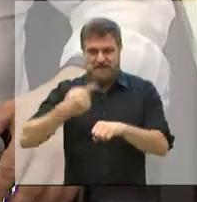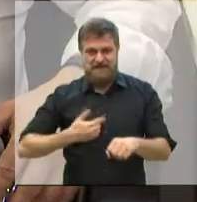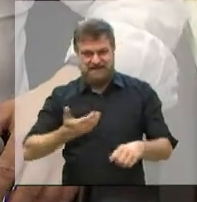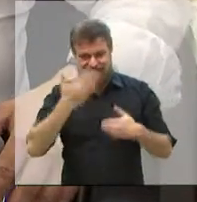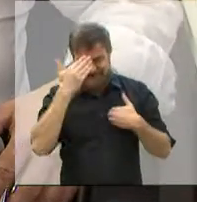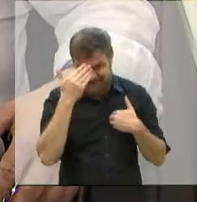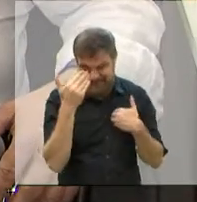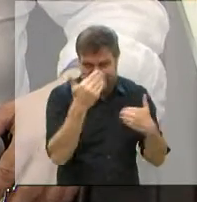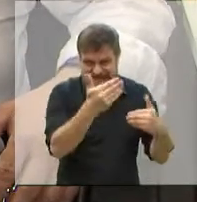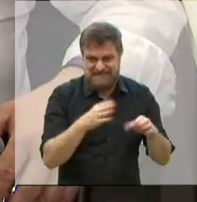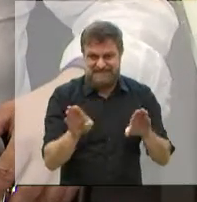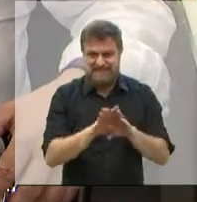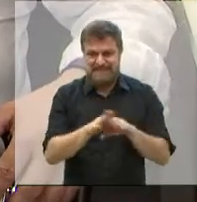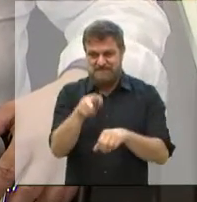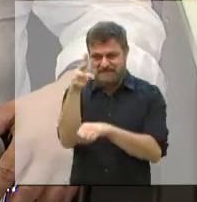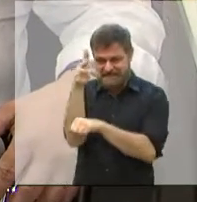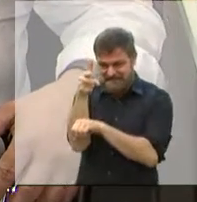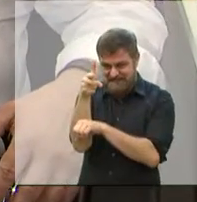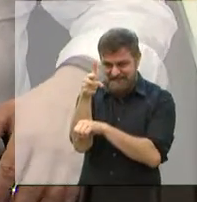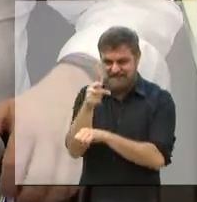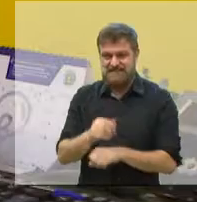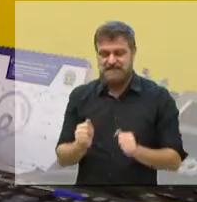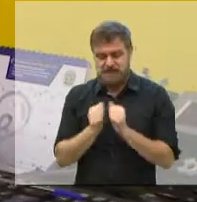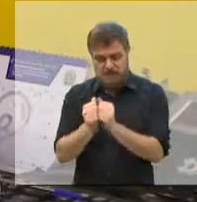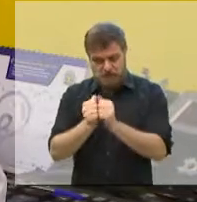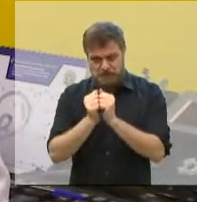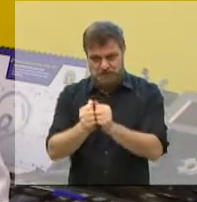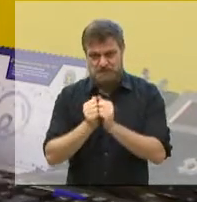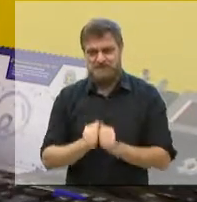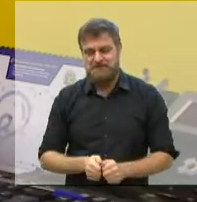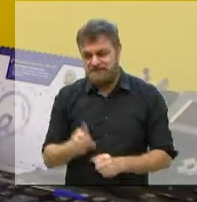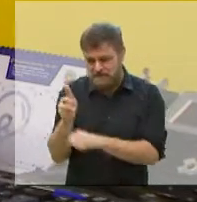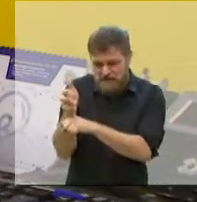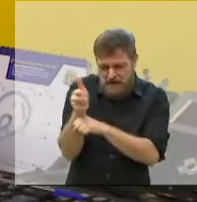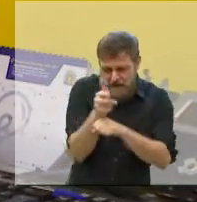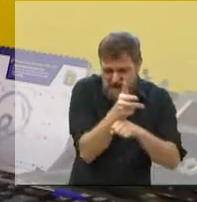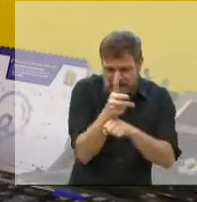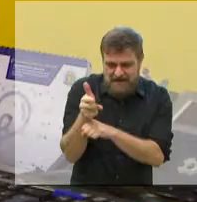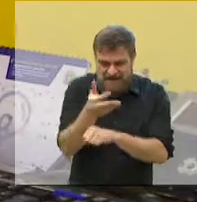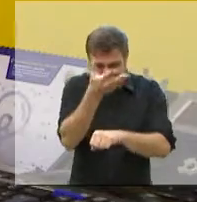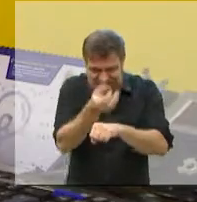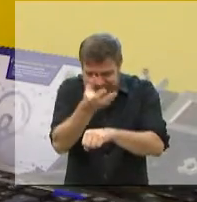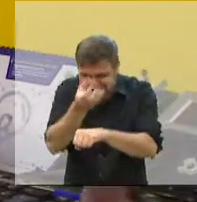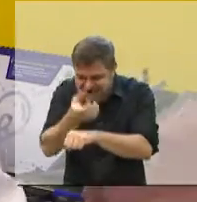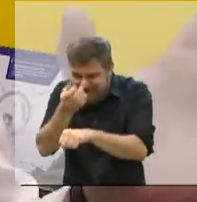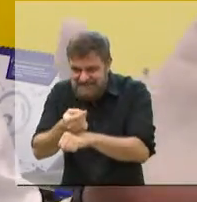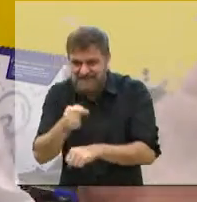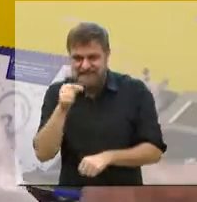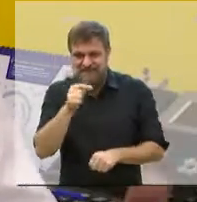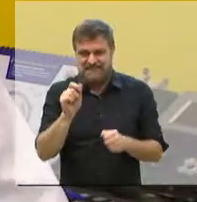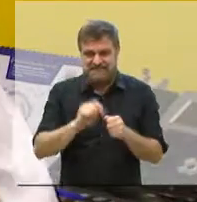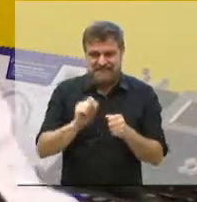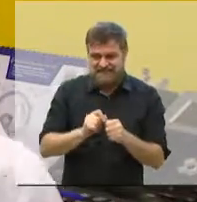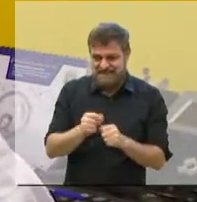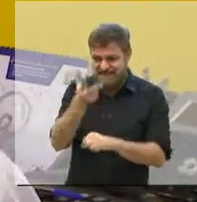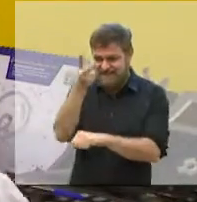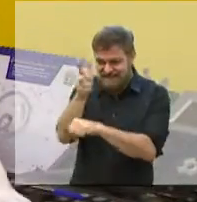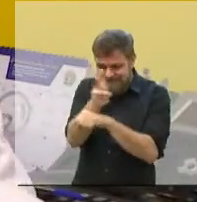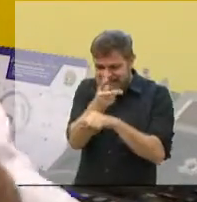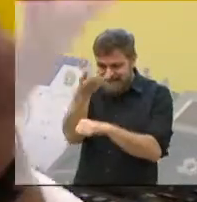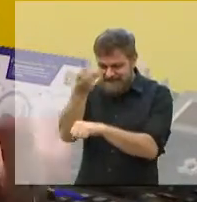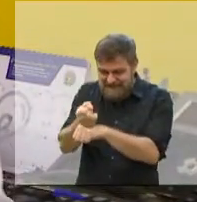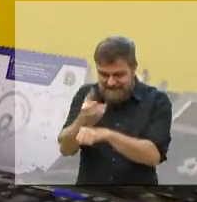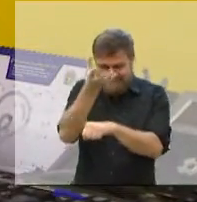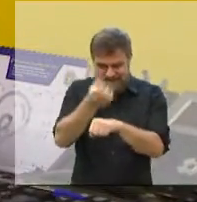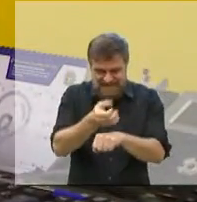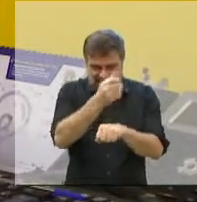agradecer a você, ao Mingão, que esteve junto conosco lá, que eu sempre falo que vocês pegam um pouquinho daqui, pegam um pouquinho de